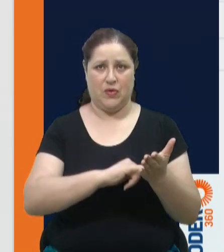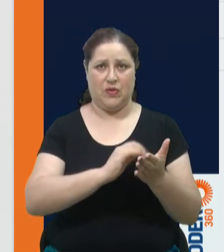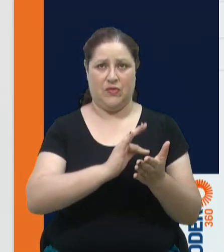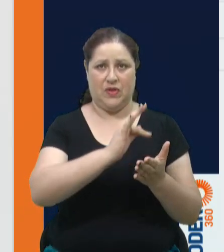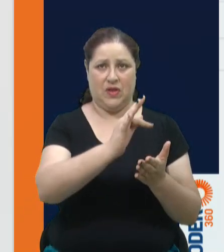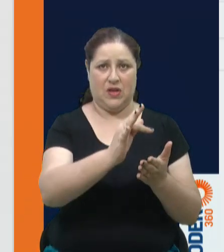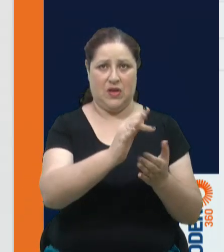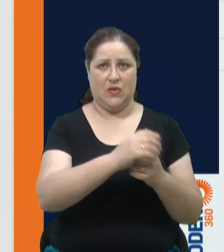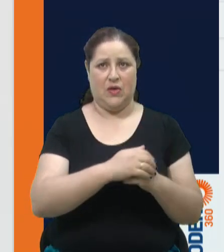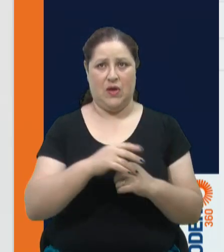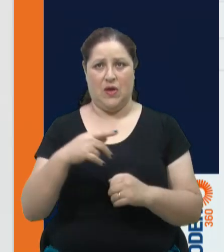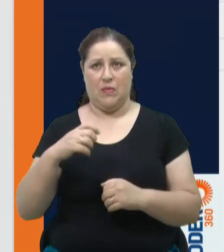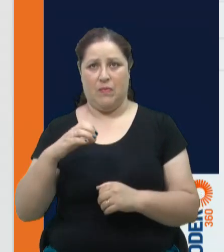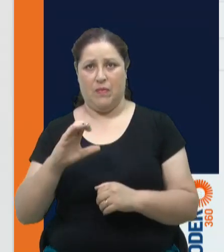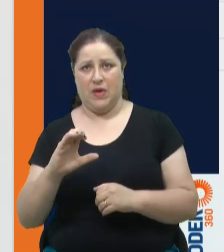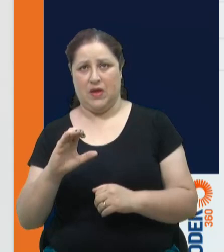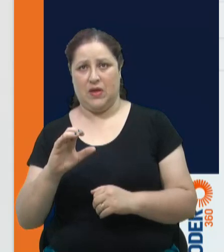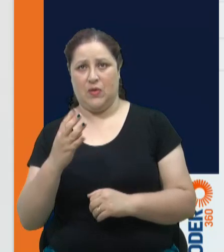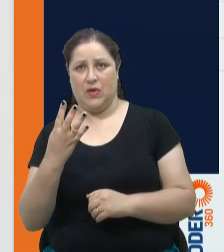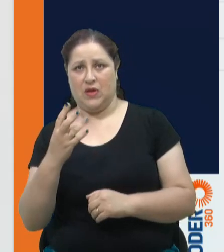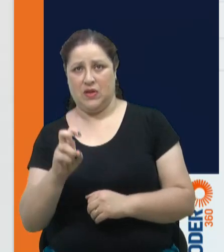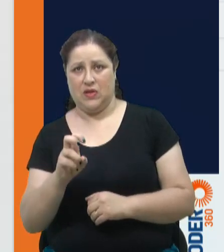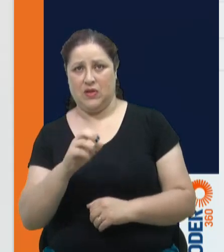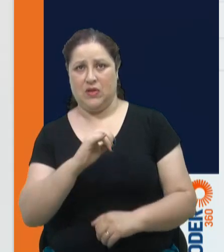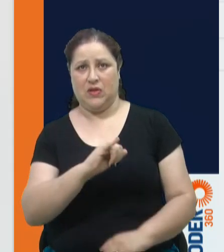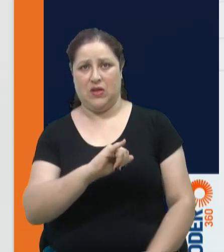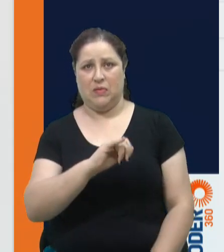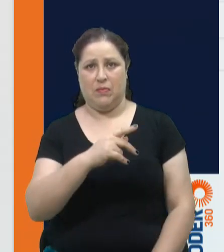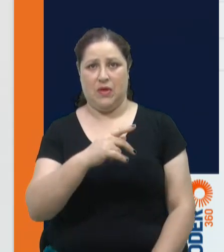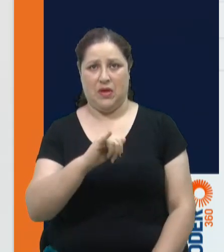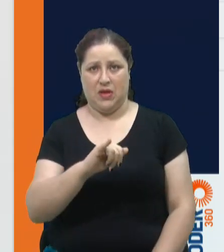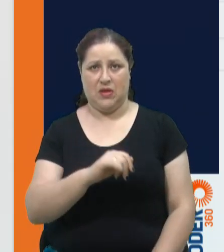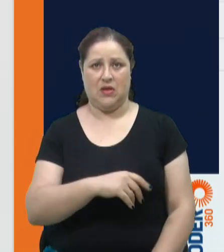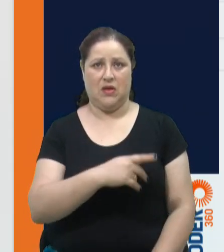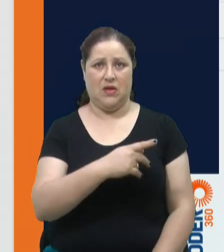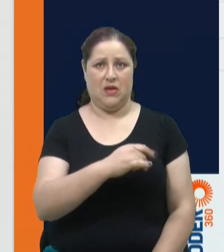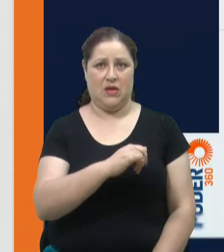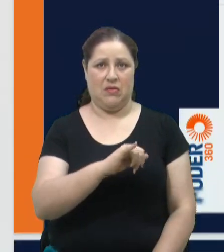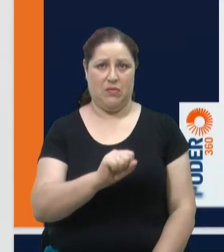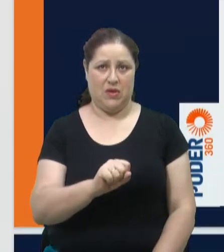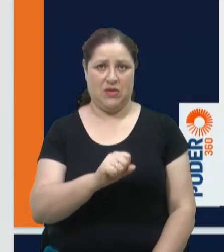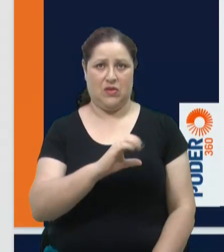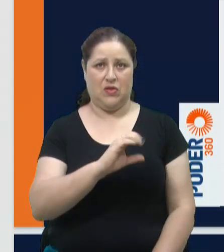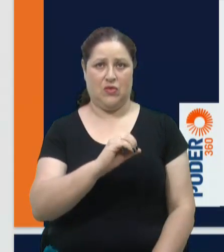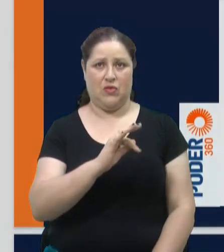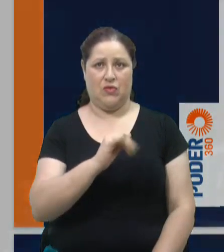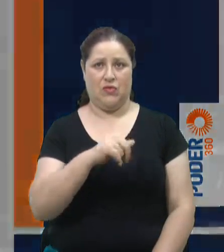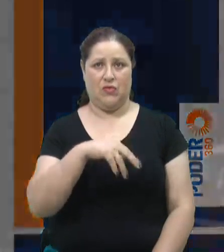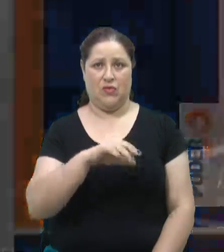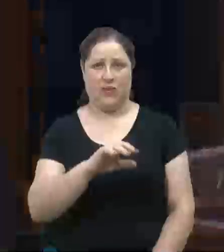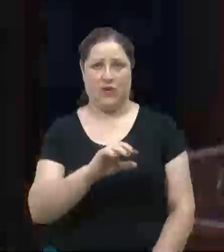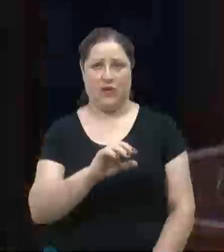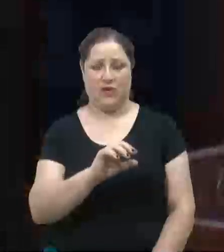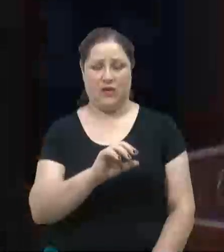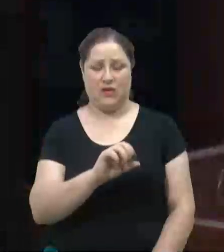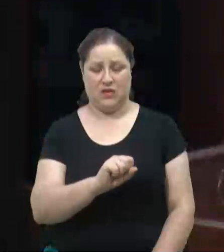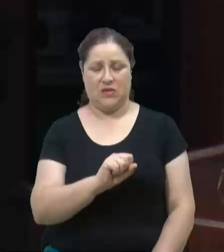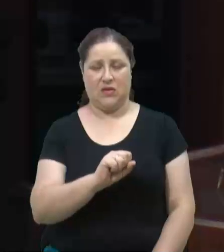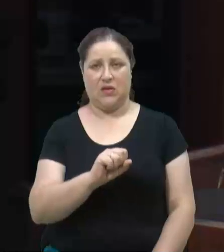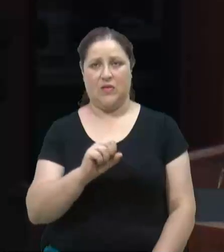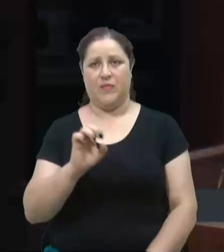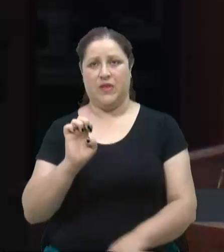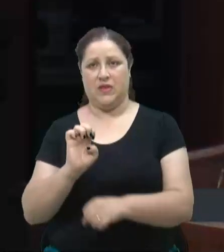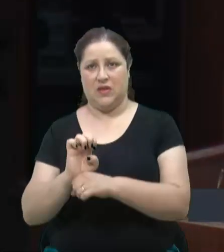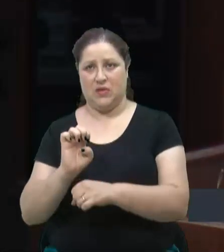Federais, pela PEC 45, IPI, PIS e COFINS. Na PEC 110, IPI, PIS e COFINS também.